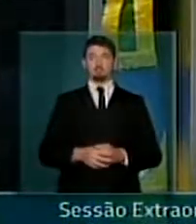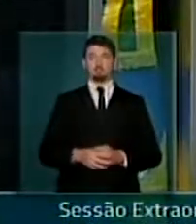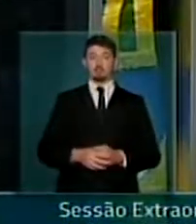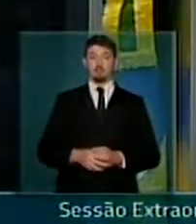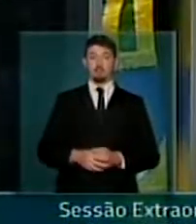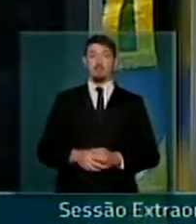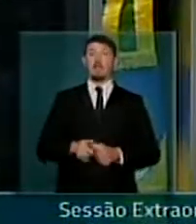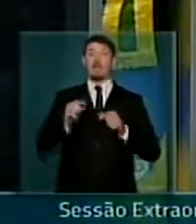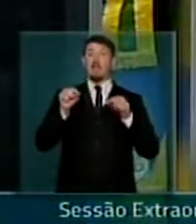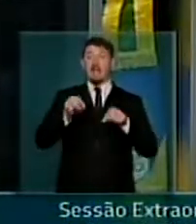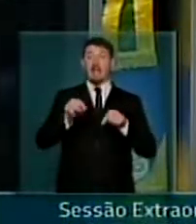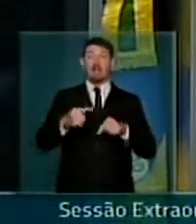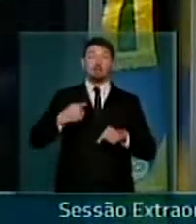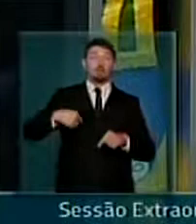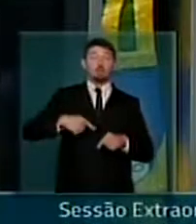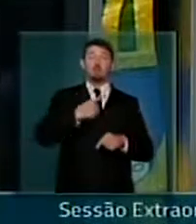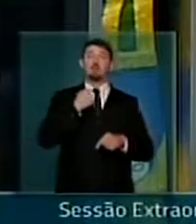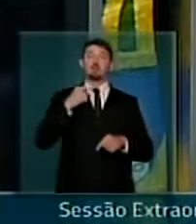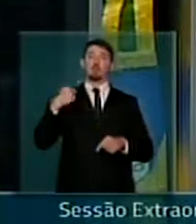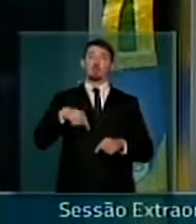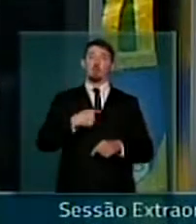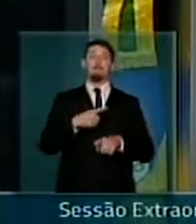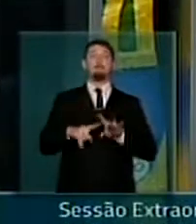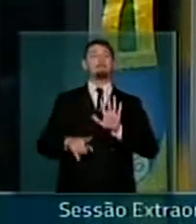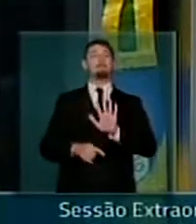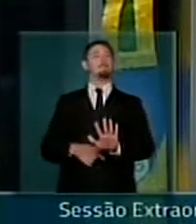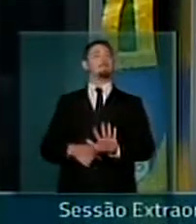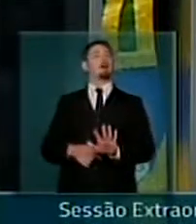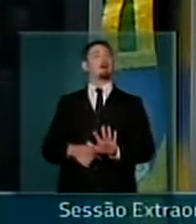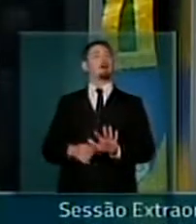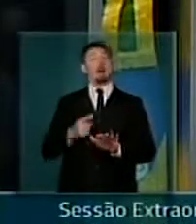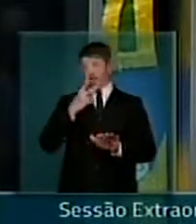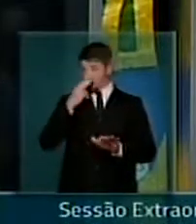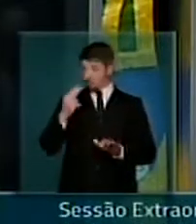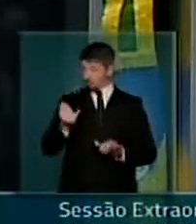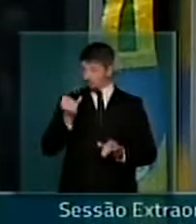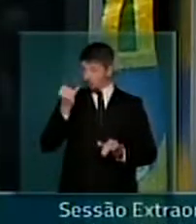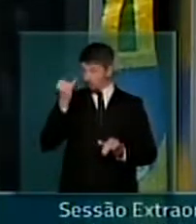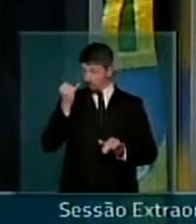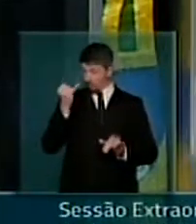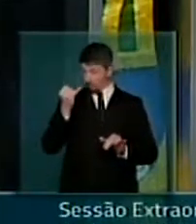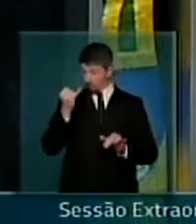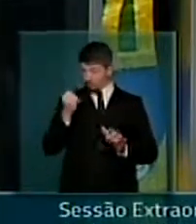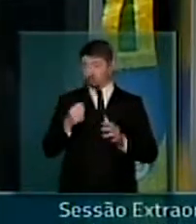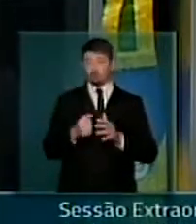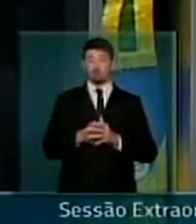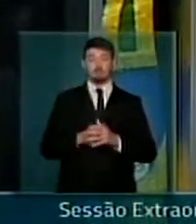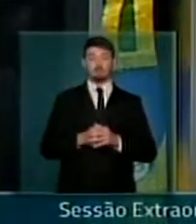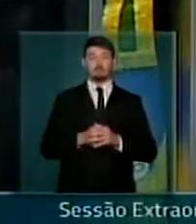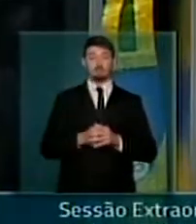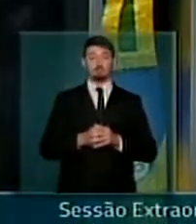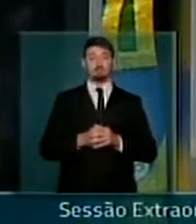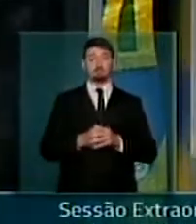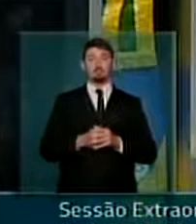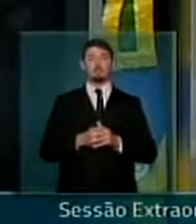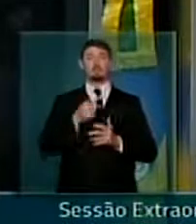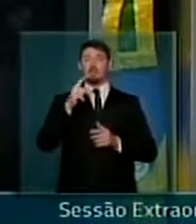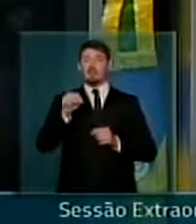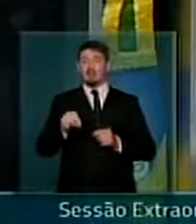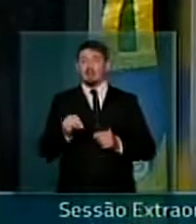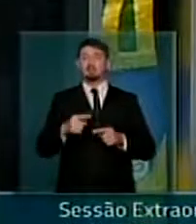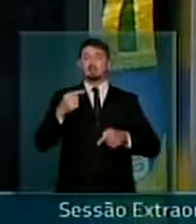Essa é a nossa posição. Mas eu acho que é importante, dito isso, fazer aqui